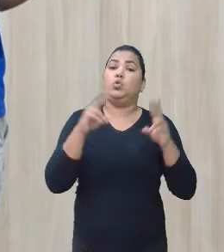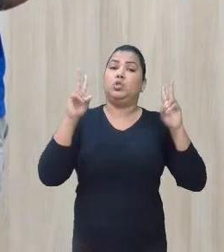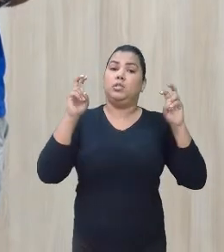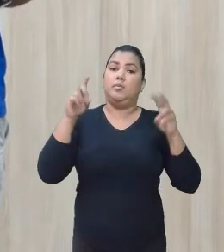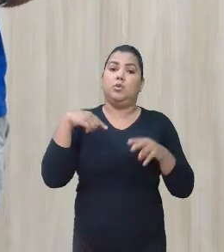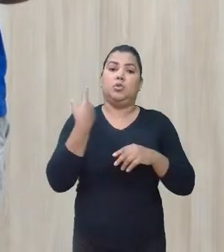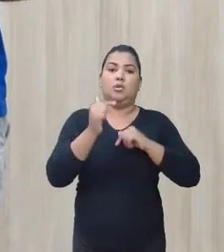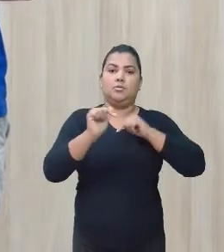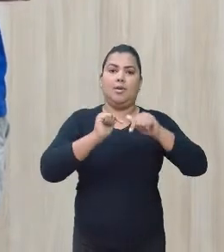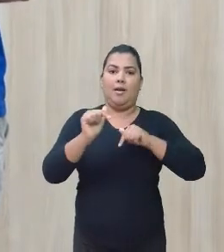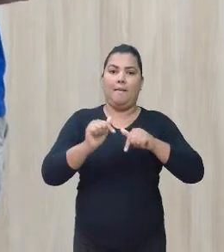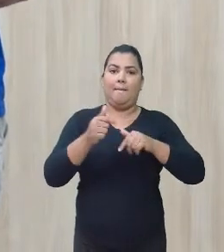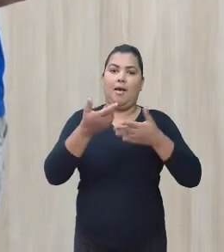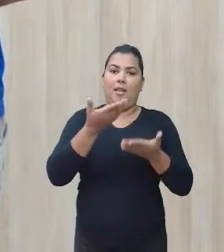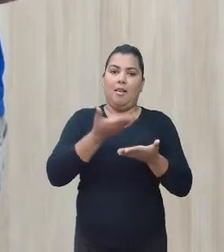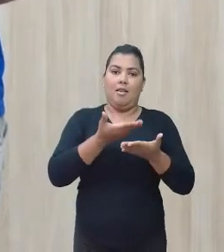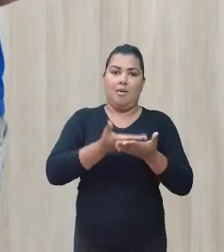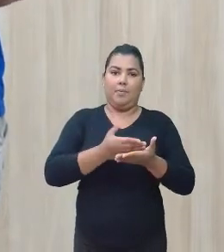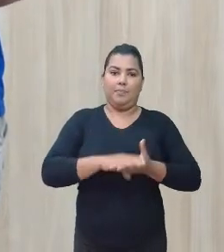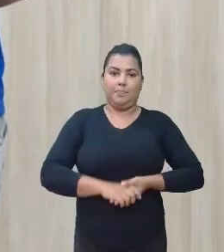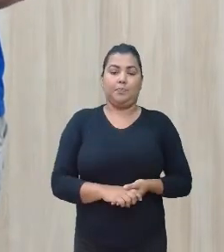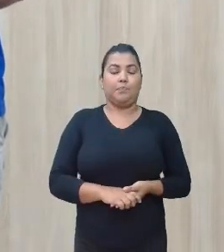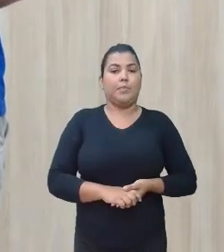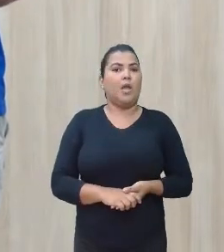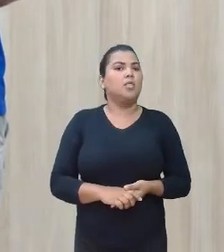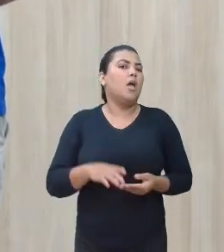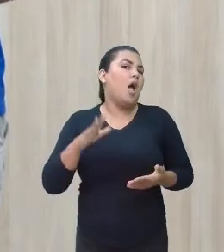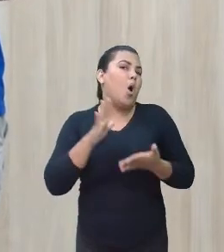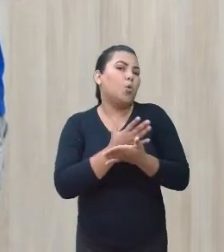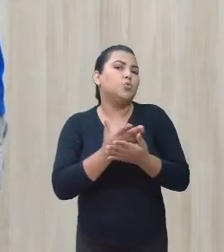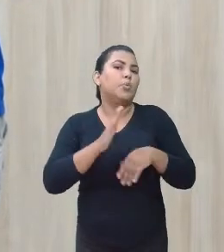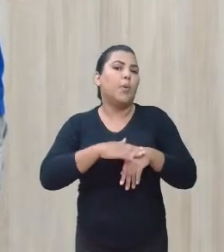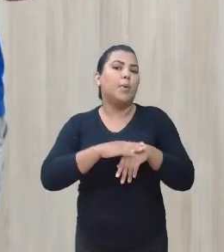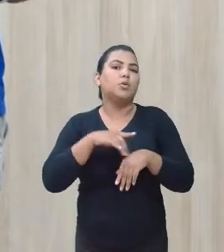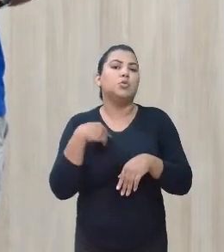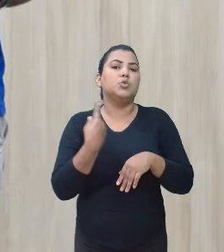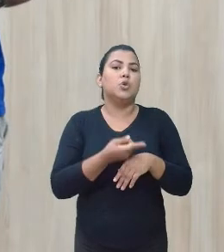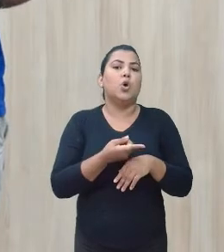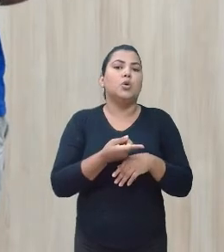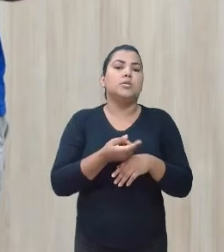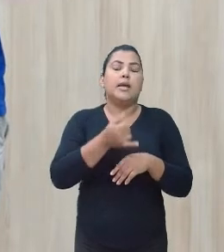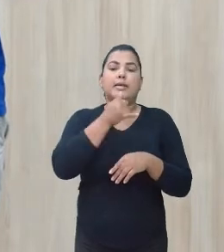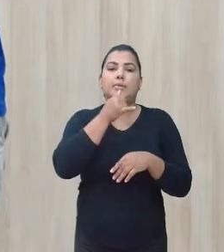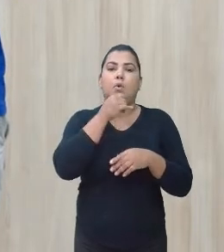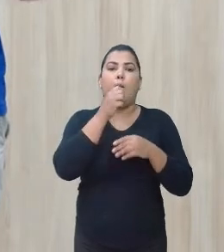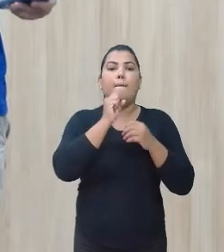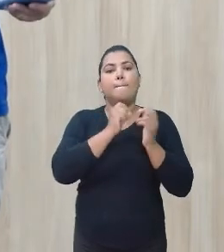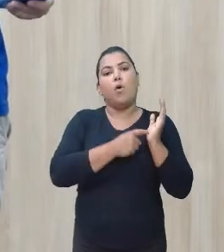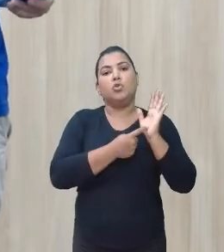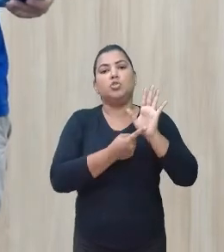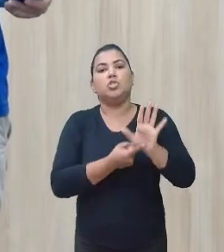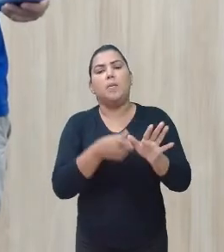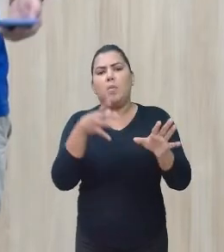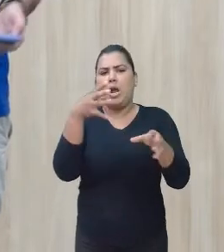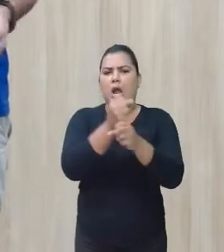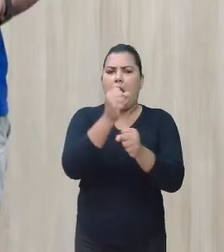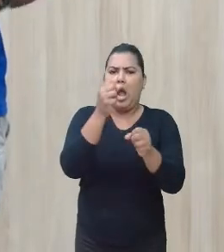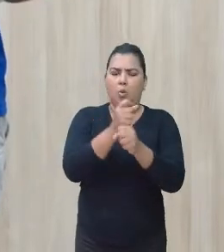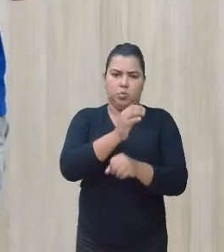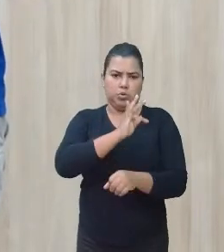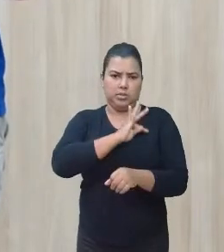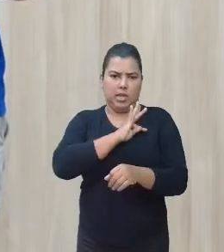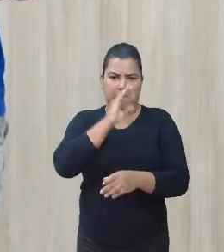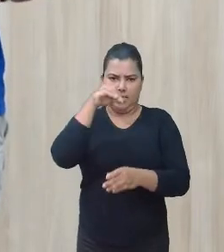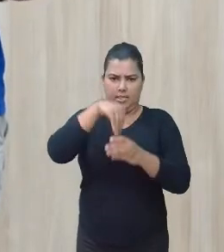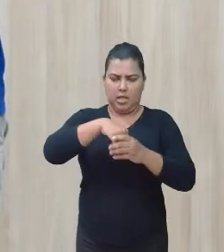tá certo? A gente muitas vezes observa que e dá uma ênfase maior aos cálculos e às técnicas na matemática, mas a